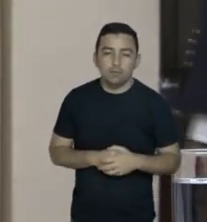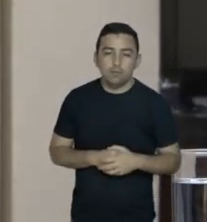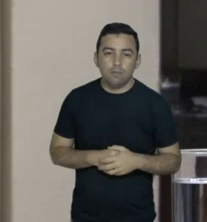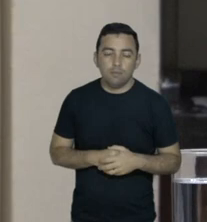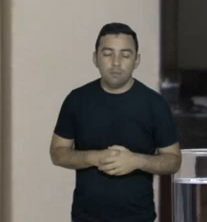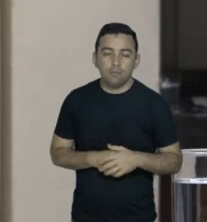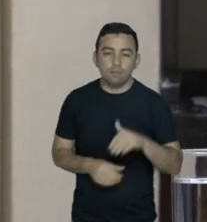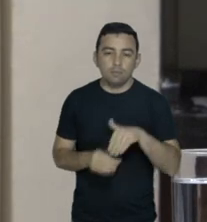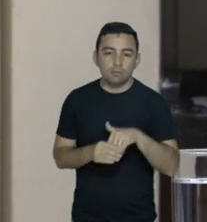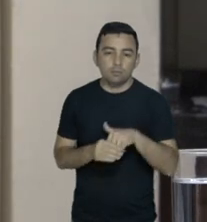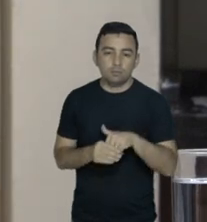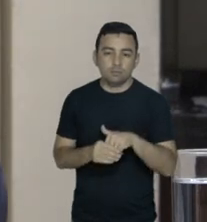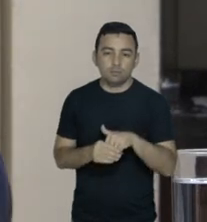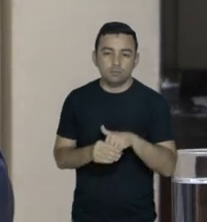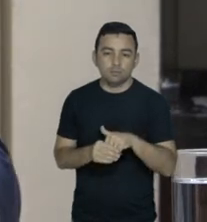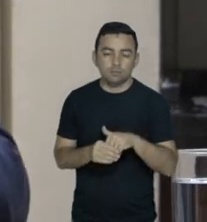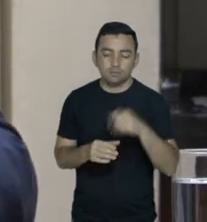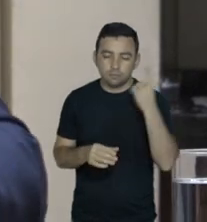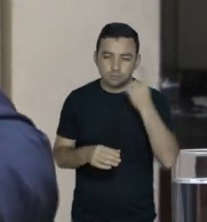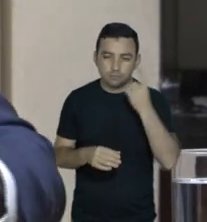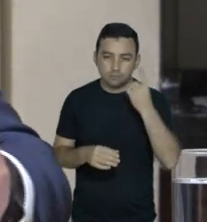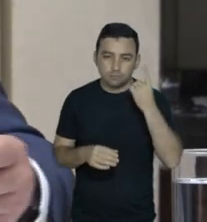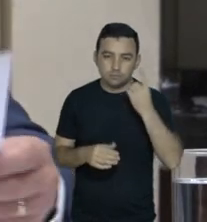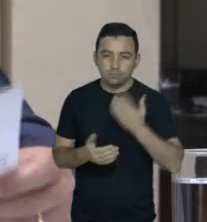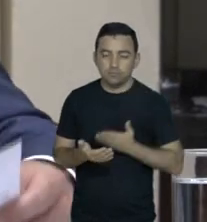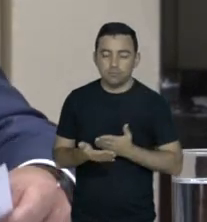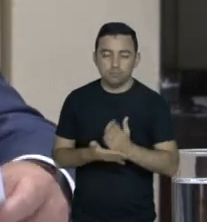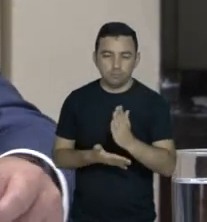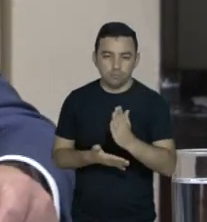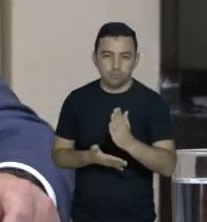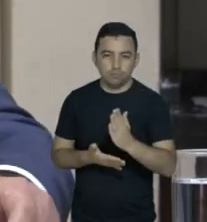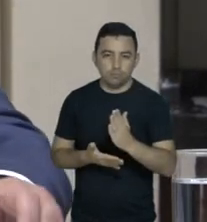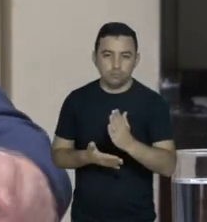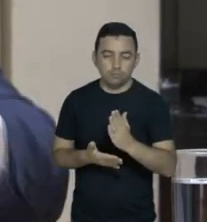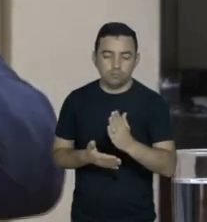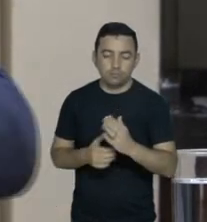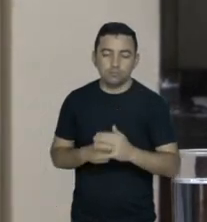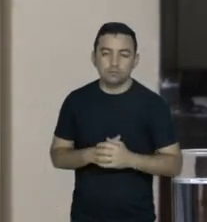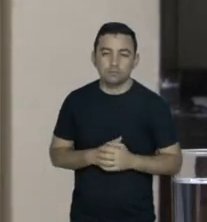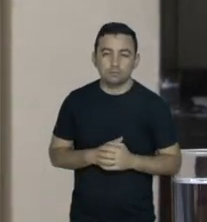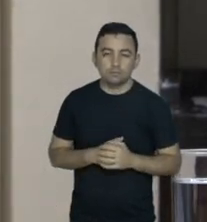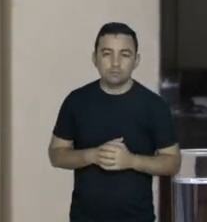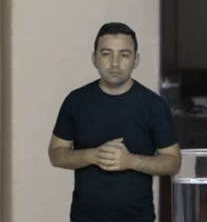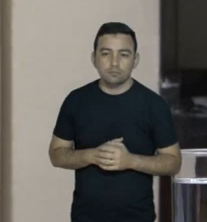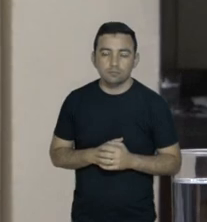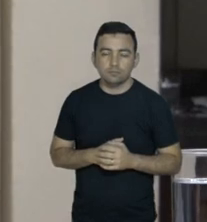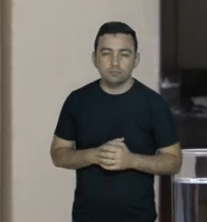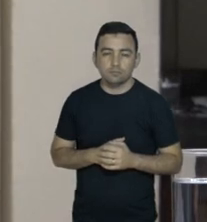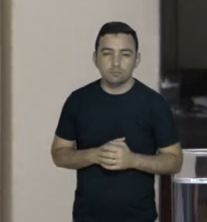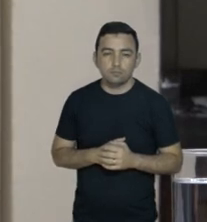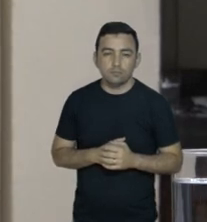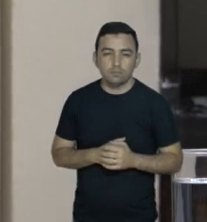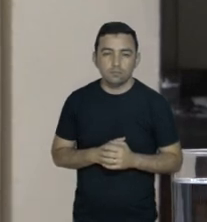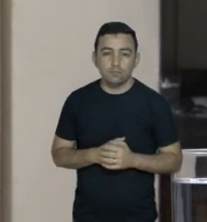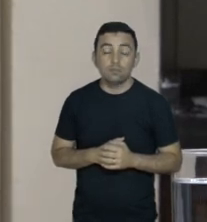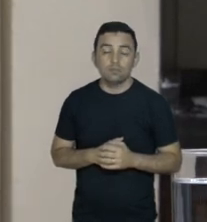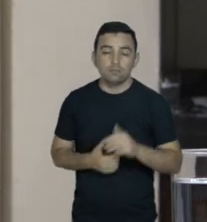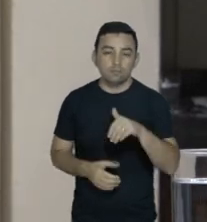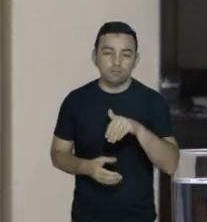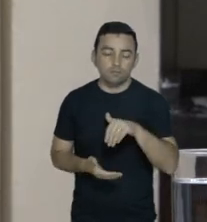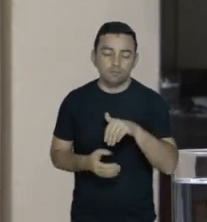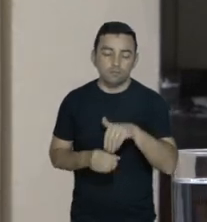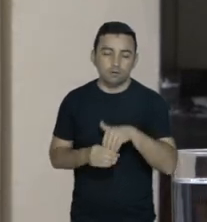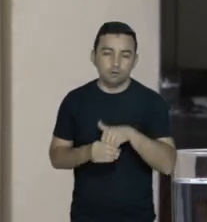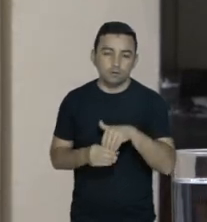votação. Deputados que aprovam, permaneçam como se encontra. Aprovado por unanimidade. Votação da redação final